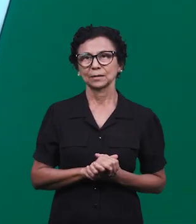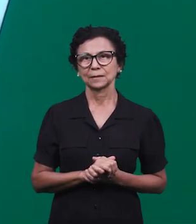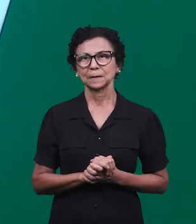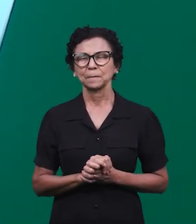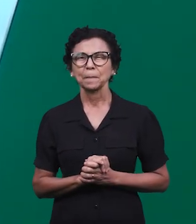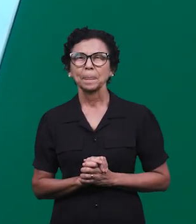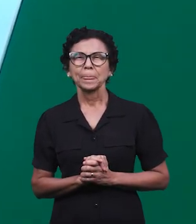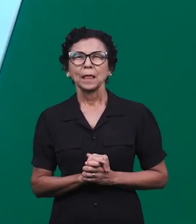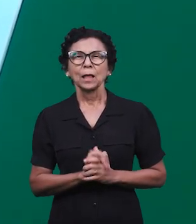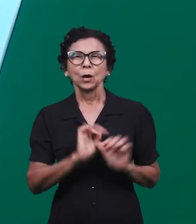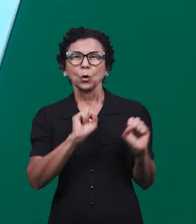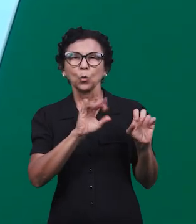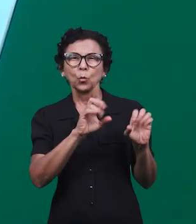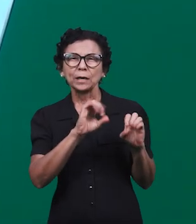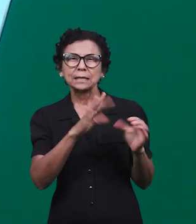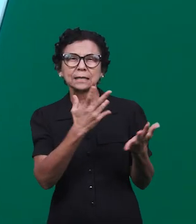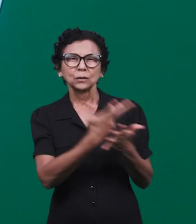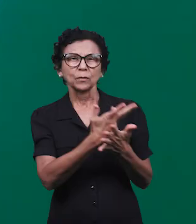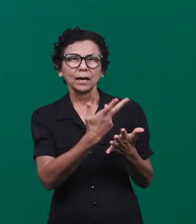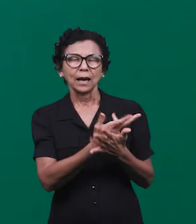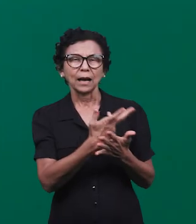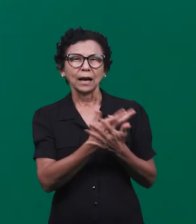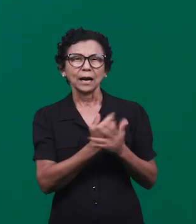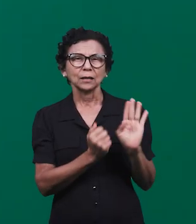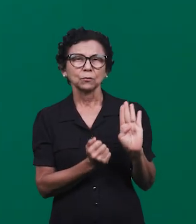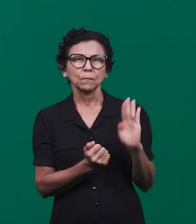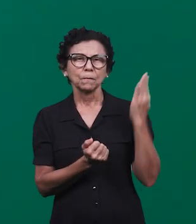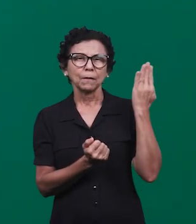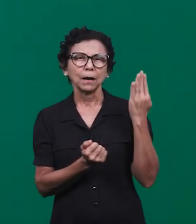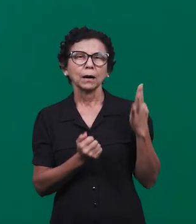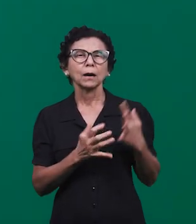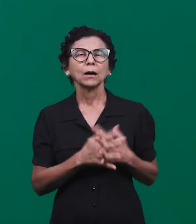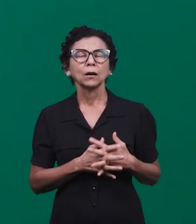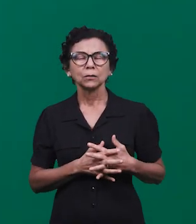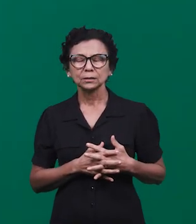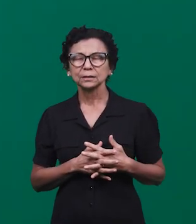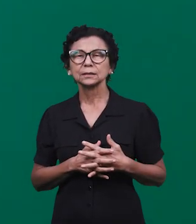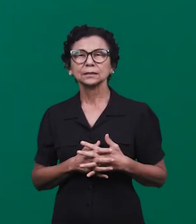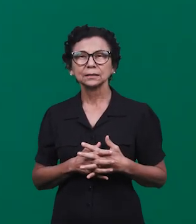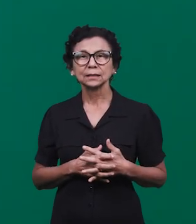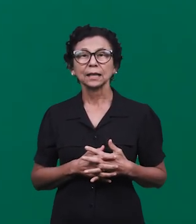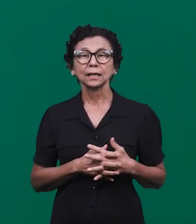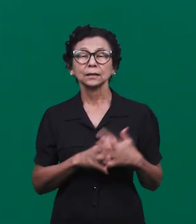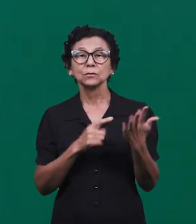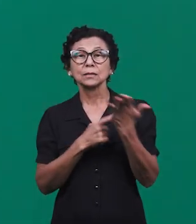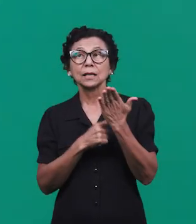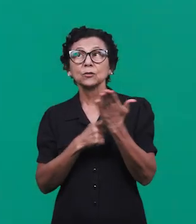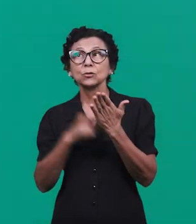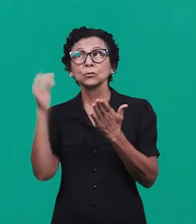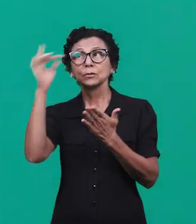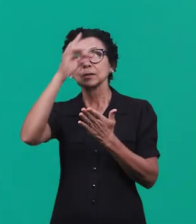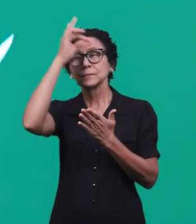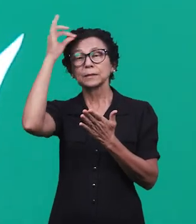falso ensino para nós nos afastarmos, e é ele que nos ensina, nos ajuda a